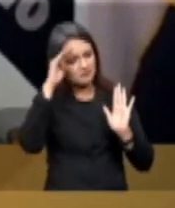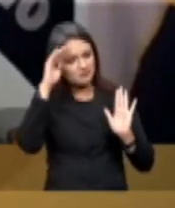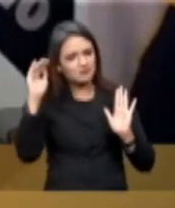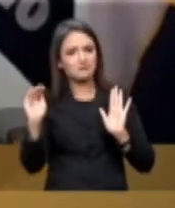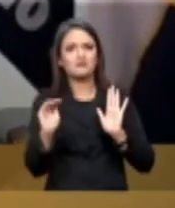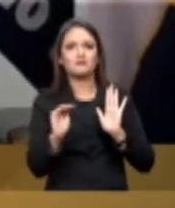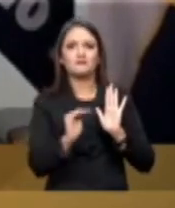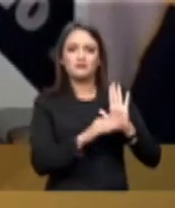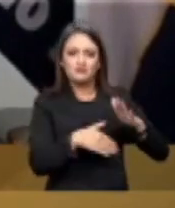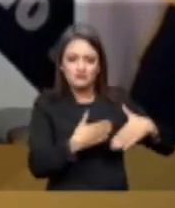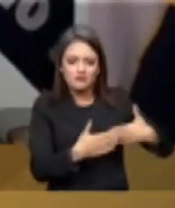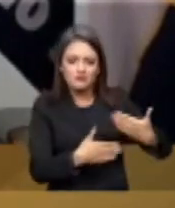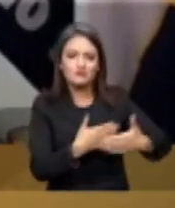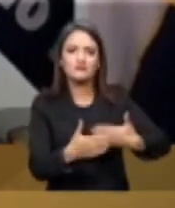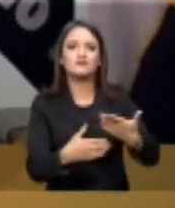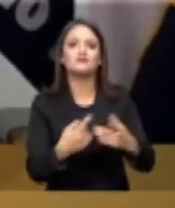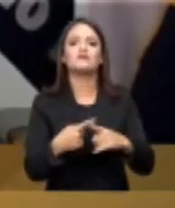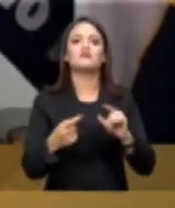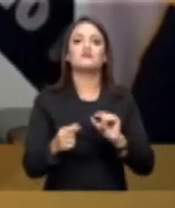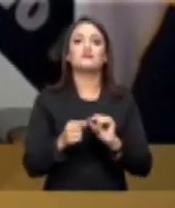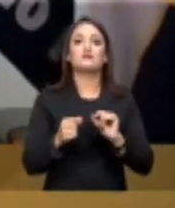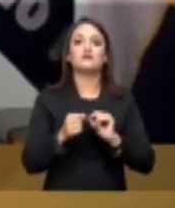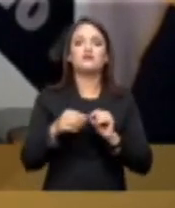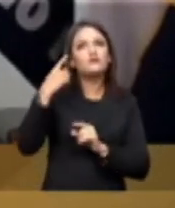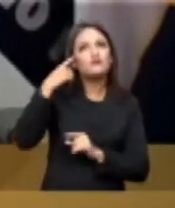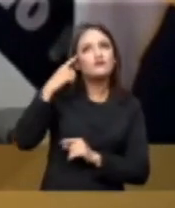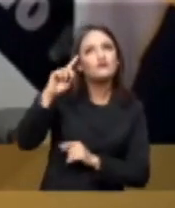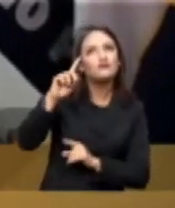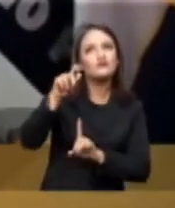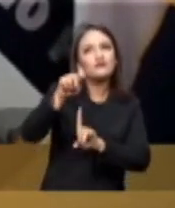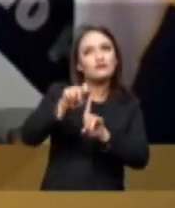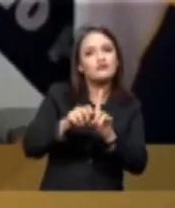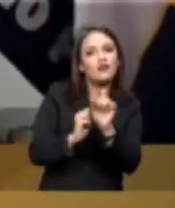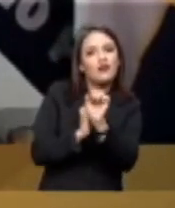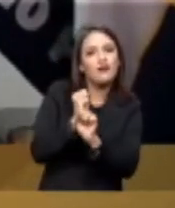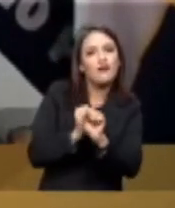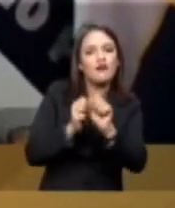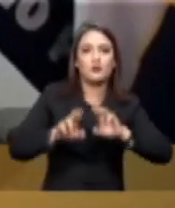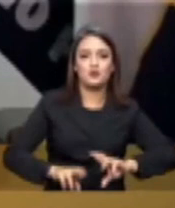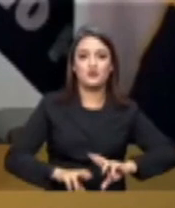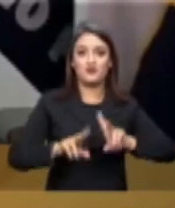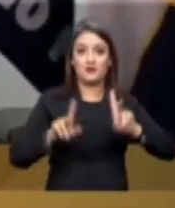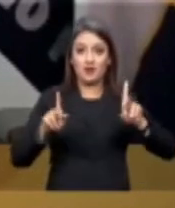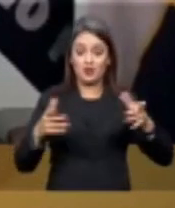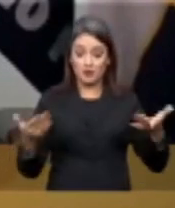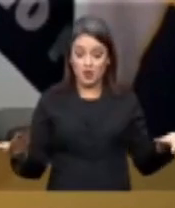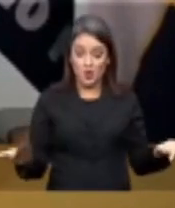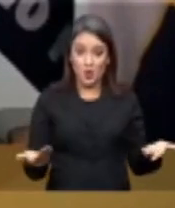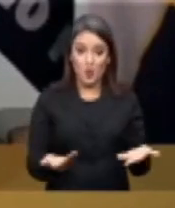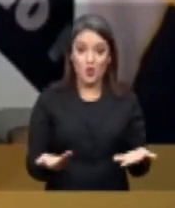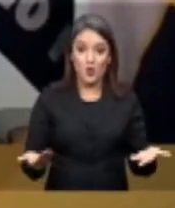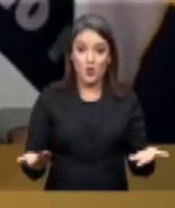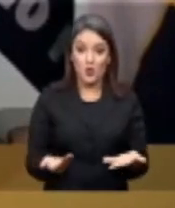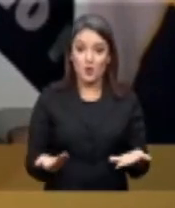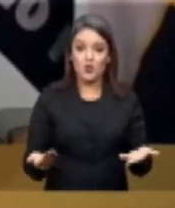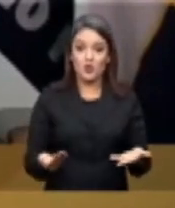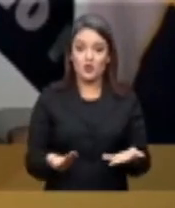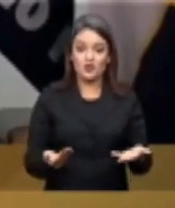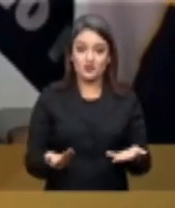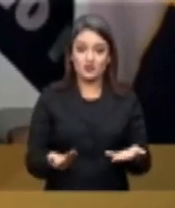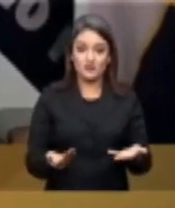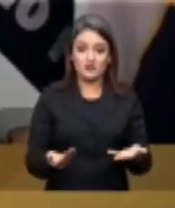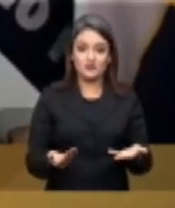tornam os dias diferentes, os meses e os anos. E este dia em que